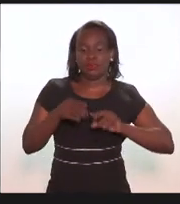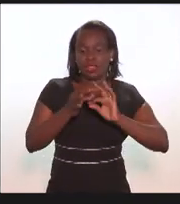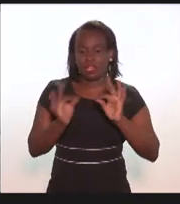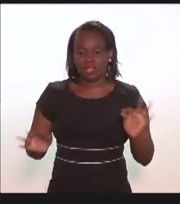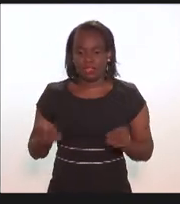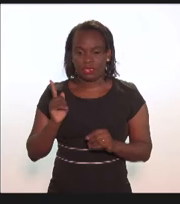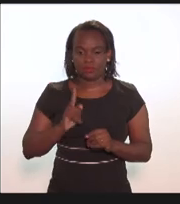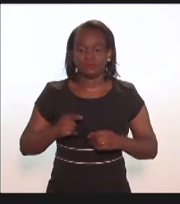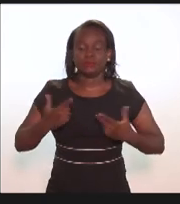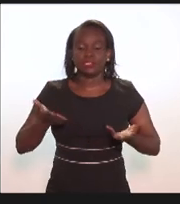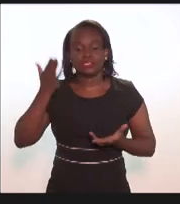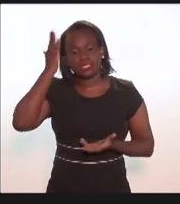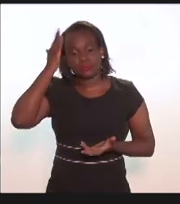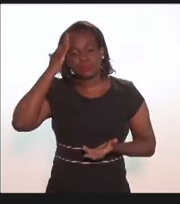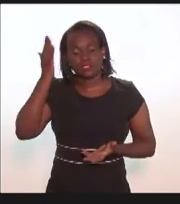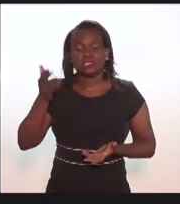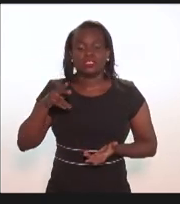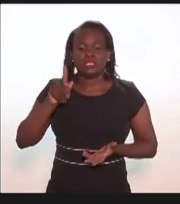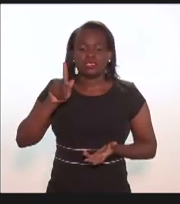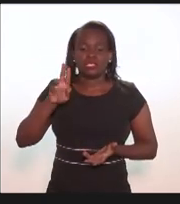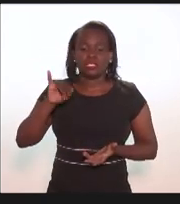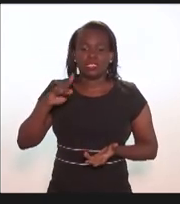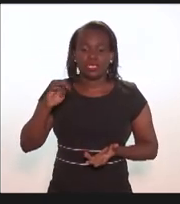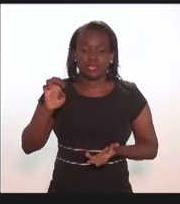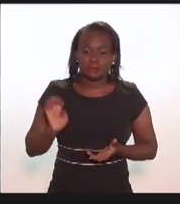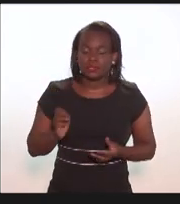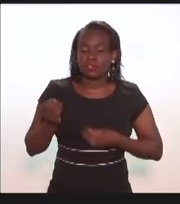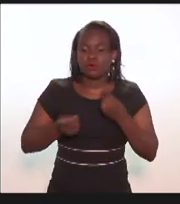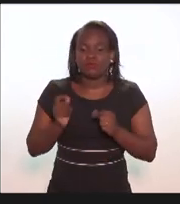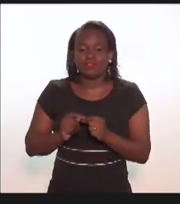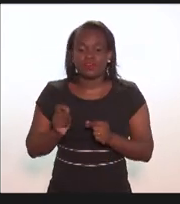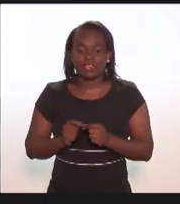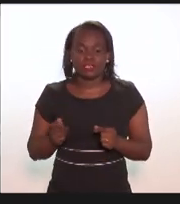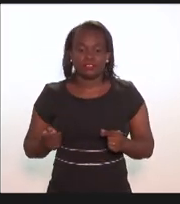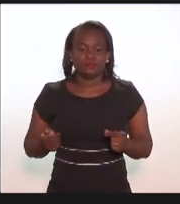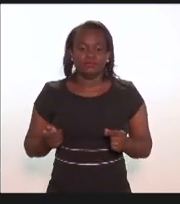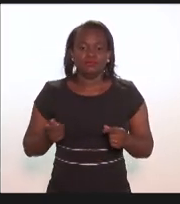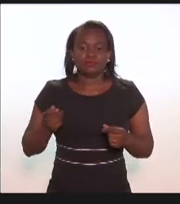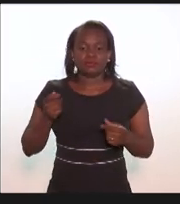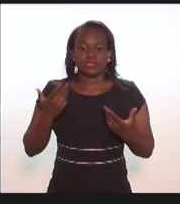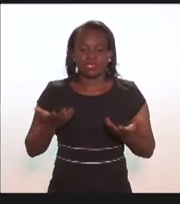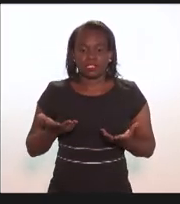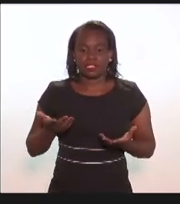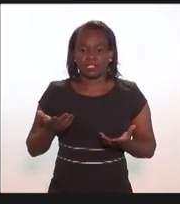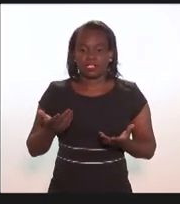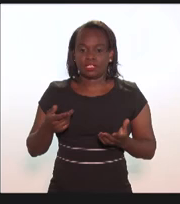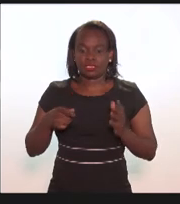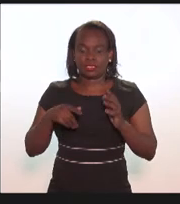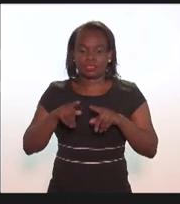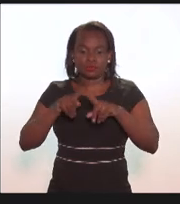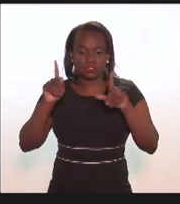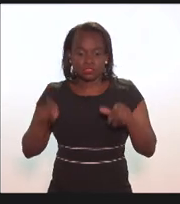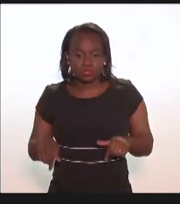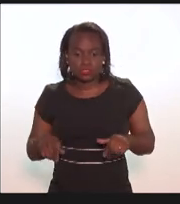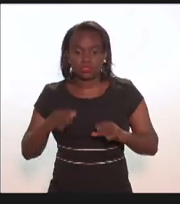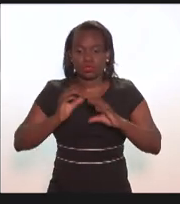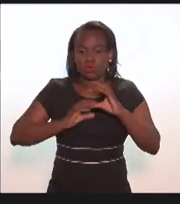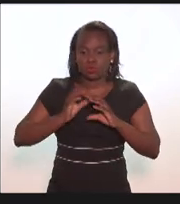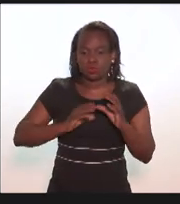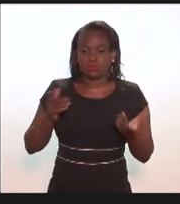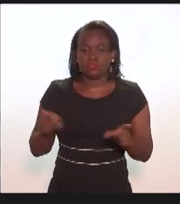eu gostaria de saber, como o Guilherme Mercedes, como é que a gente faz com relação à questão do funcionalismo e concurso